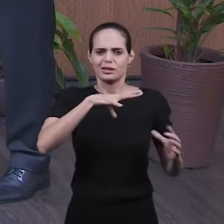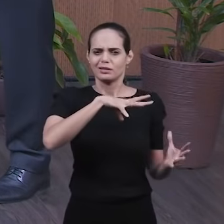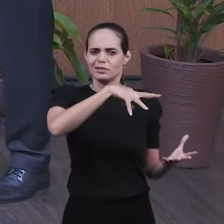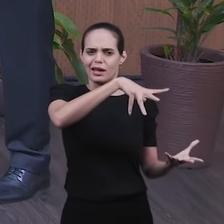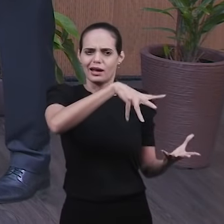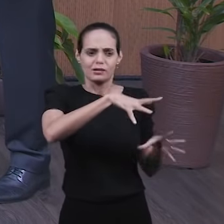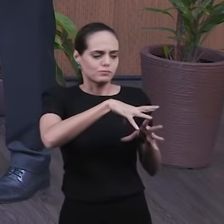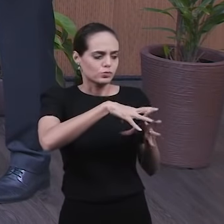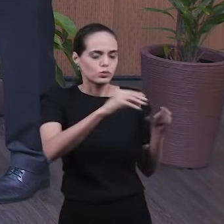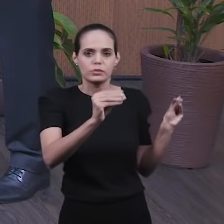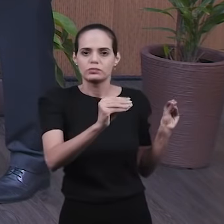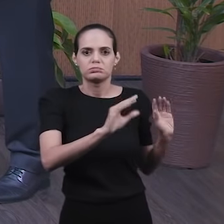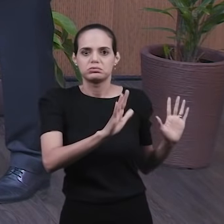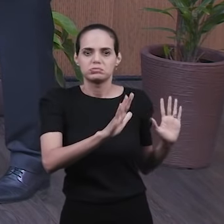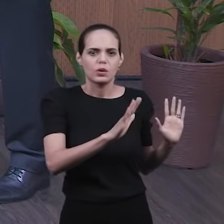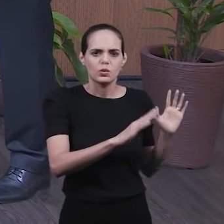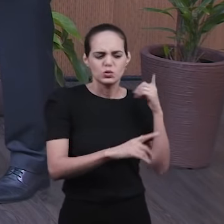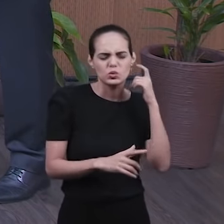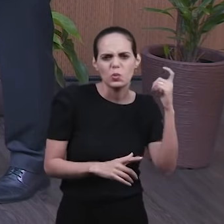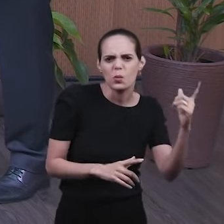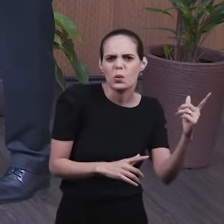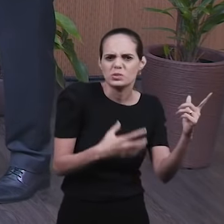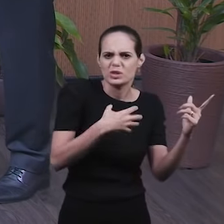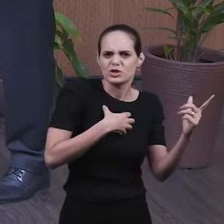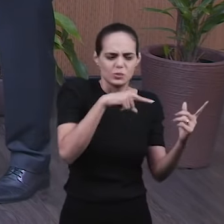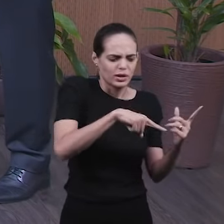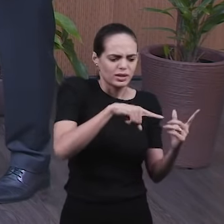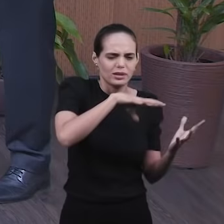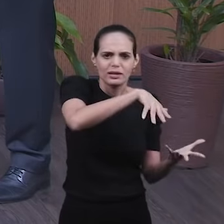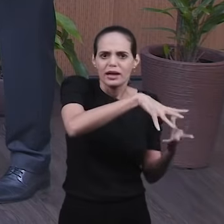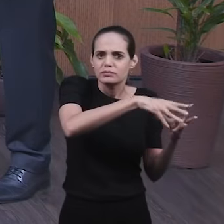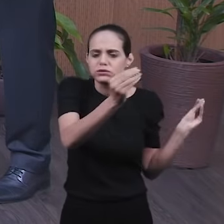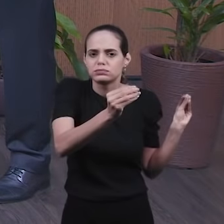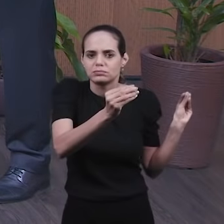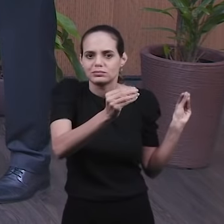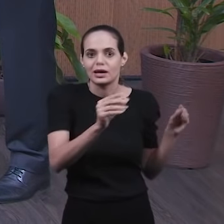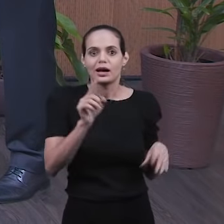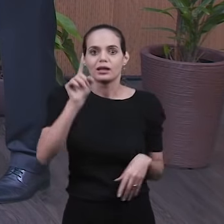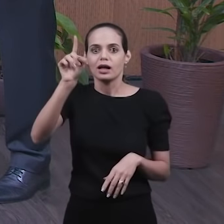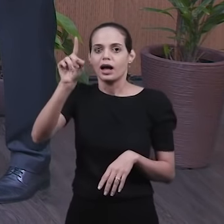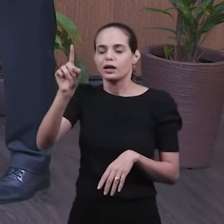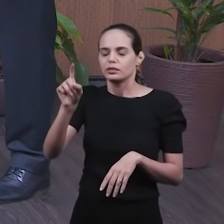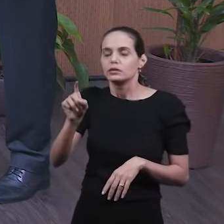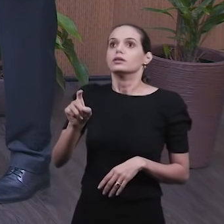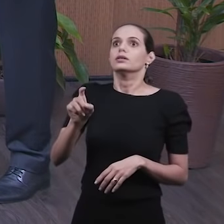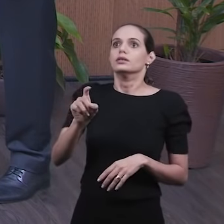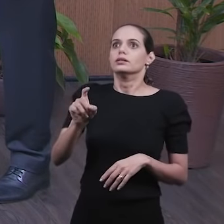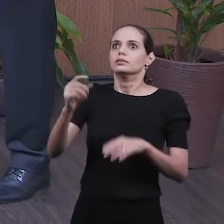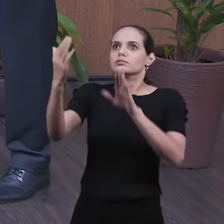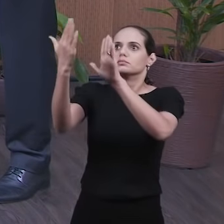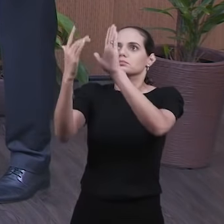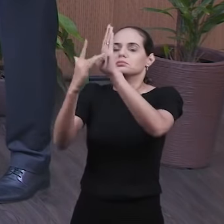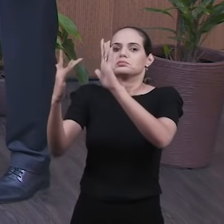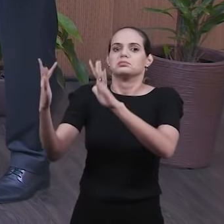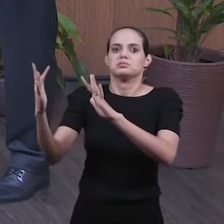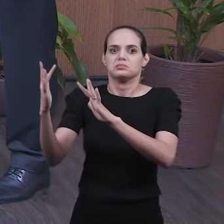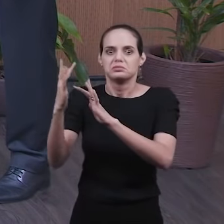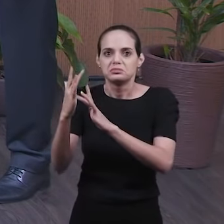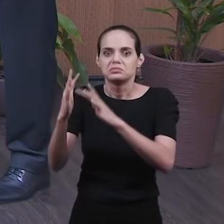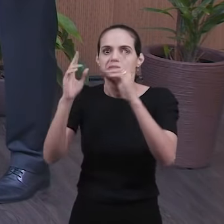ele e quando ele se deu por conta por si, ele estava diante do Senhor da glória, Glória a Jesus. tendo